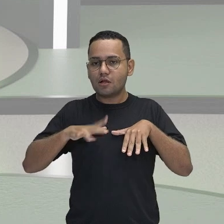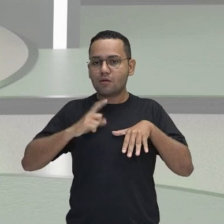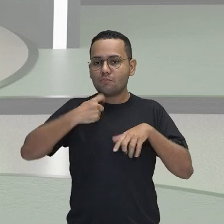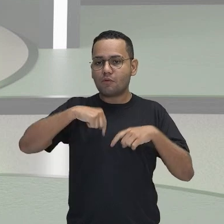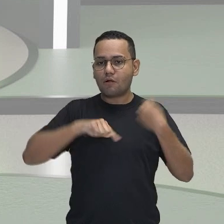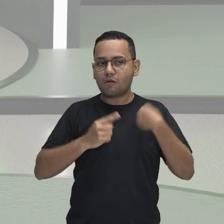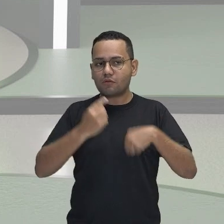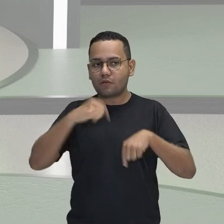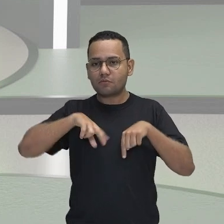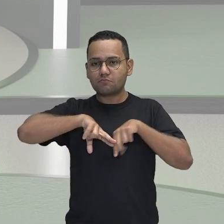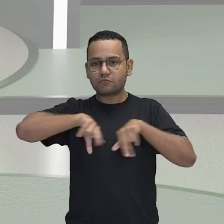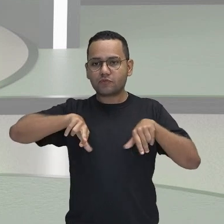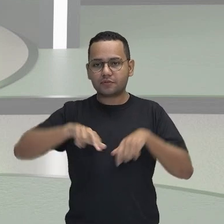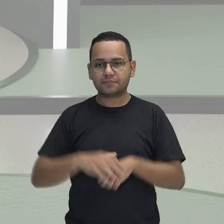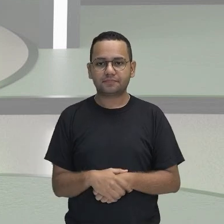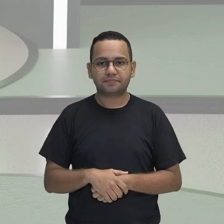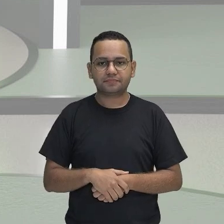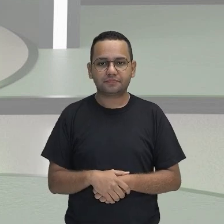sangue.